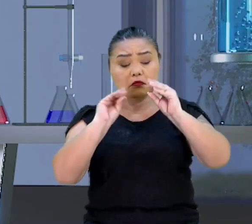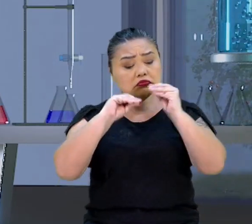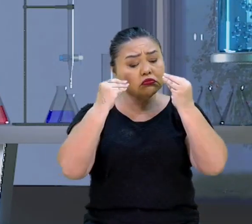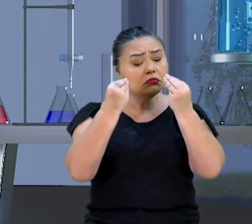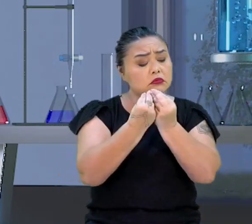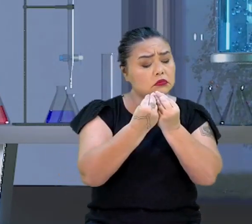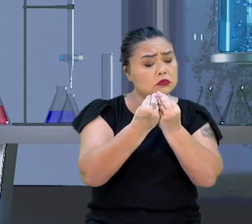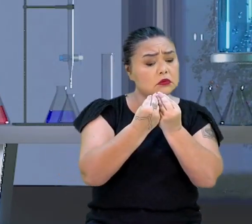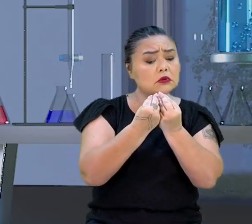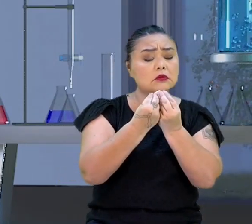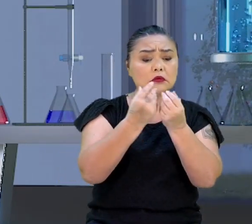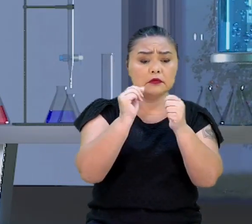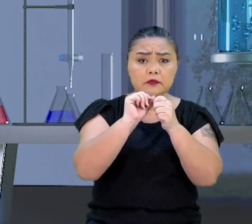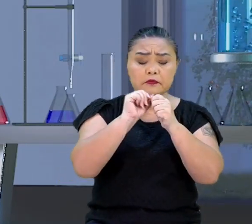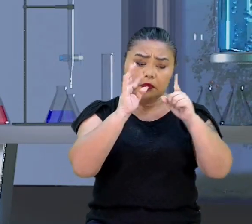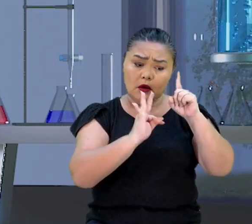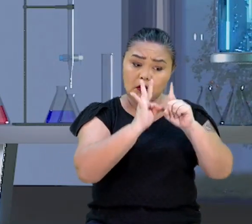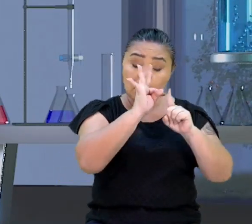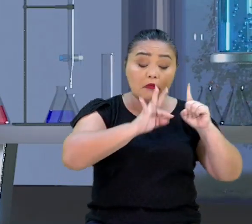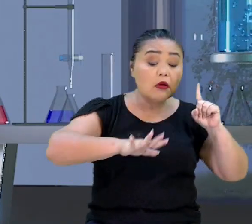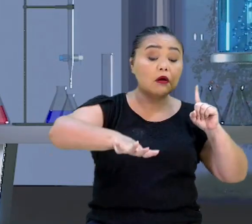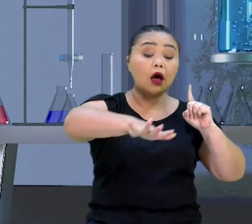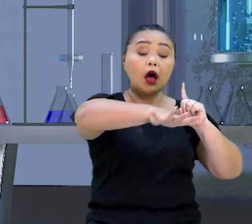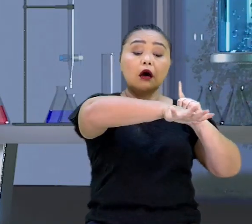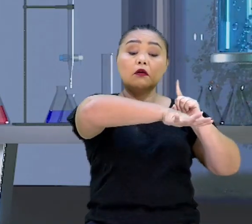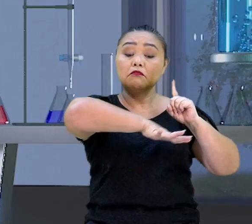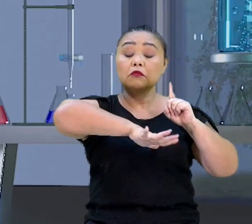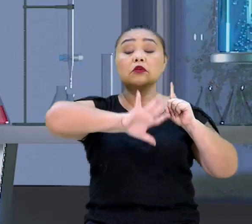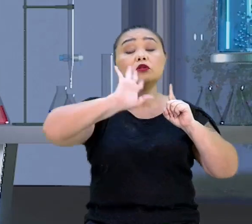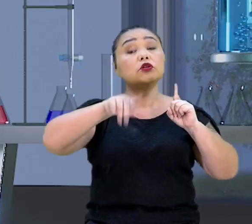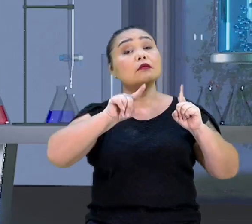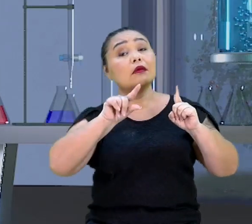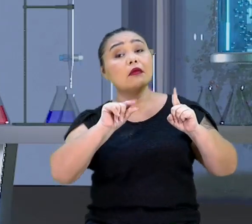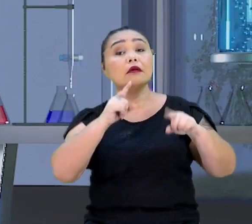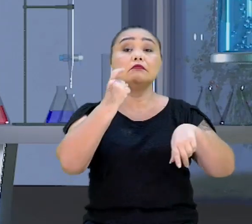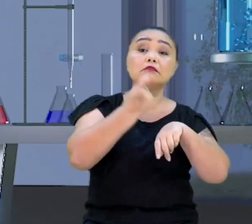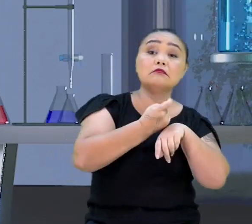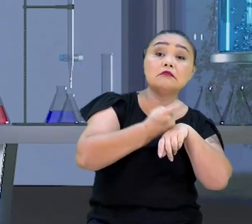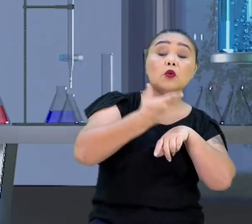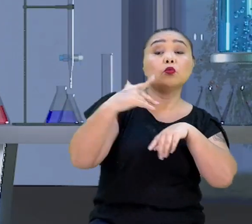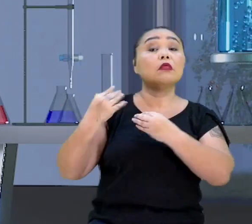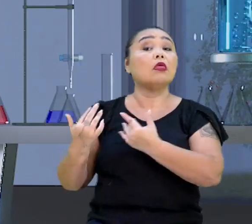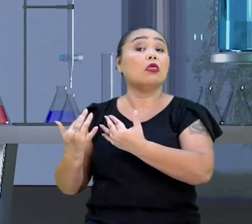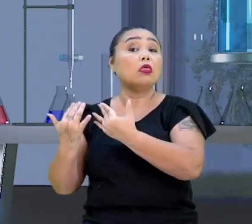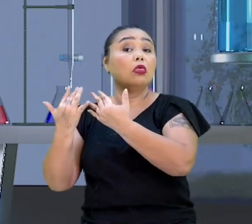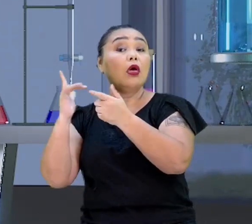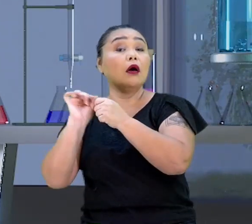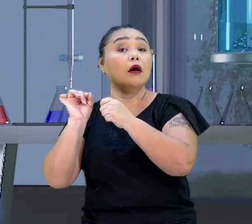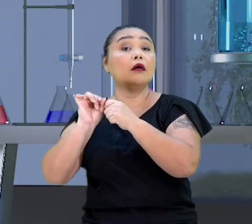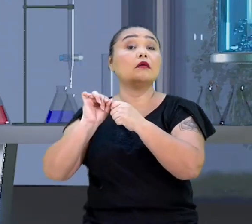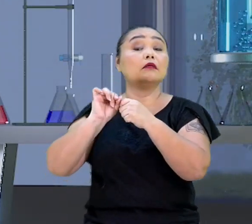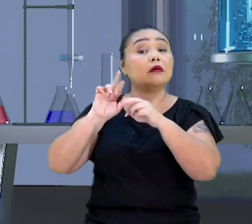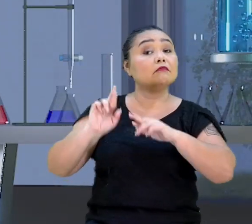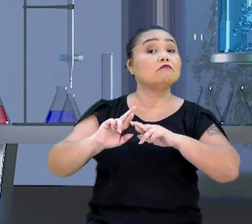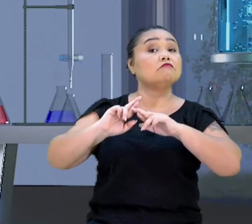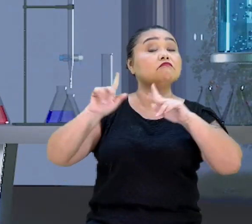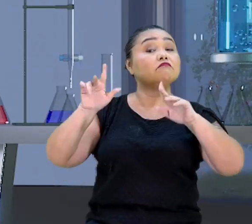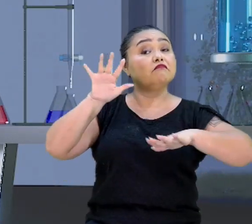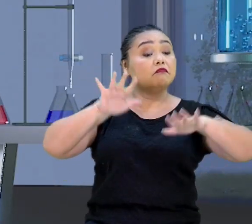estado de temperatura ambiente já são líquidos, outros já são sólidos e outros já são gasosos. Depende das